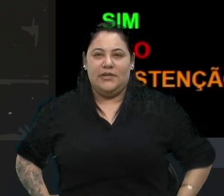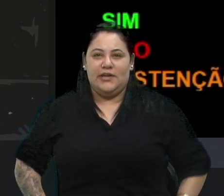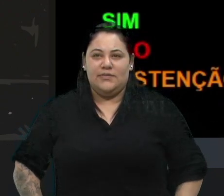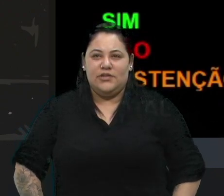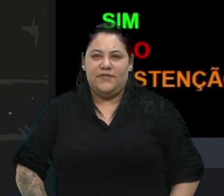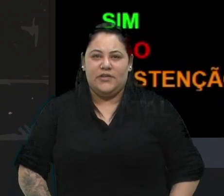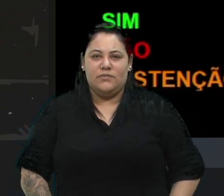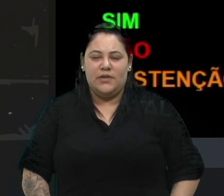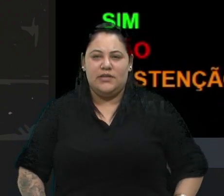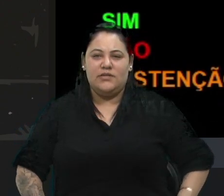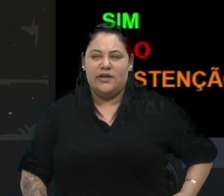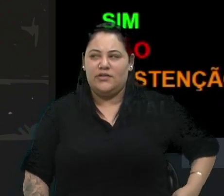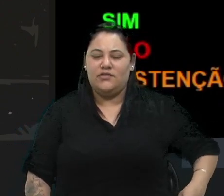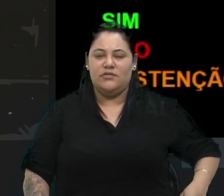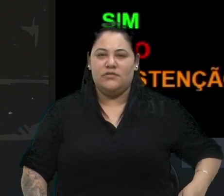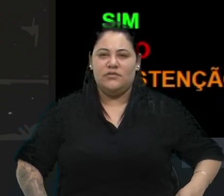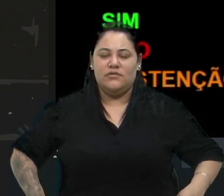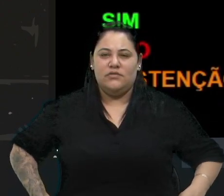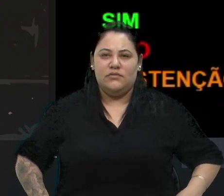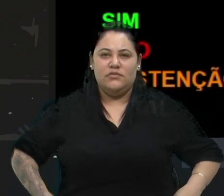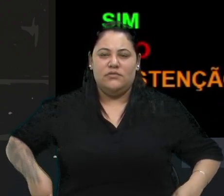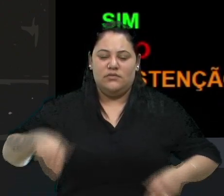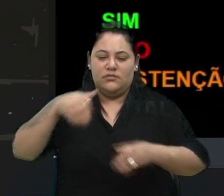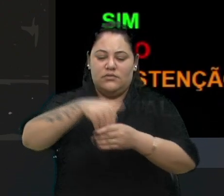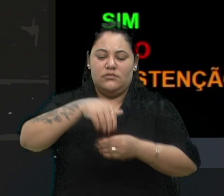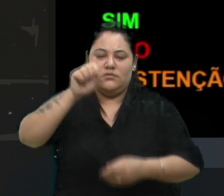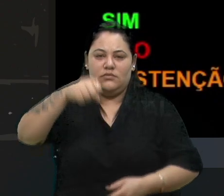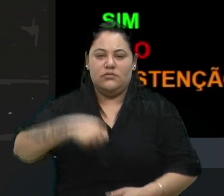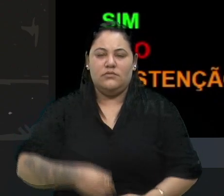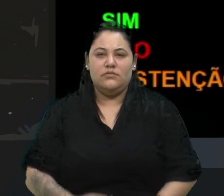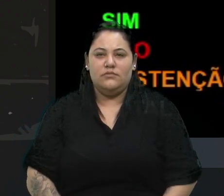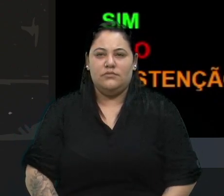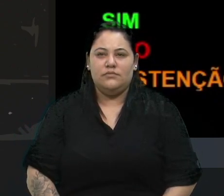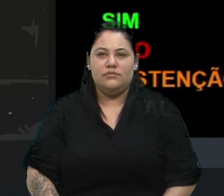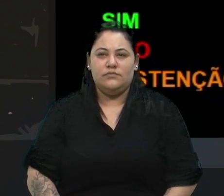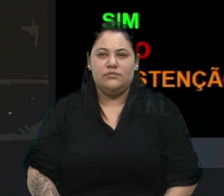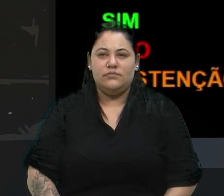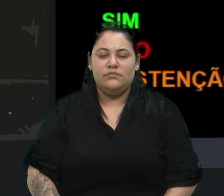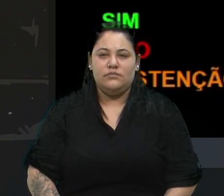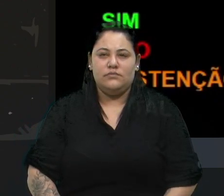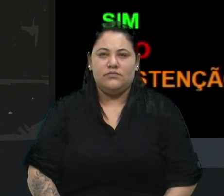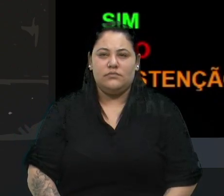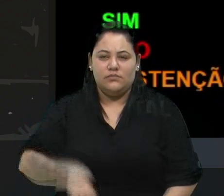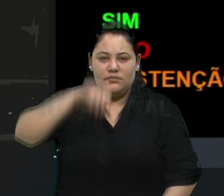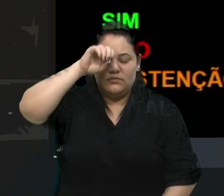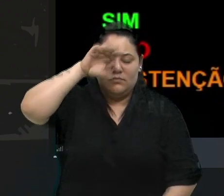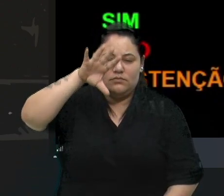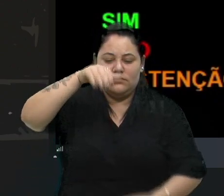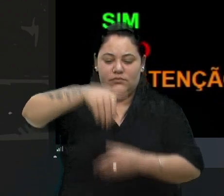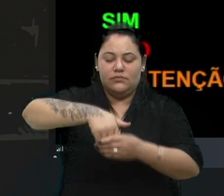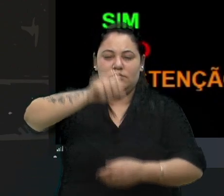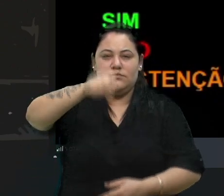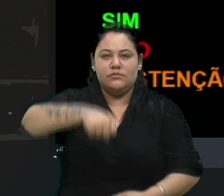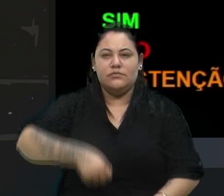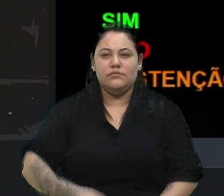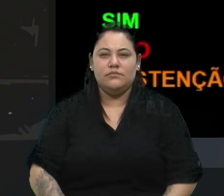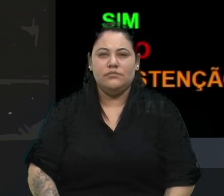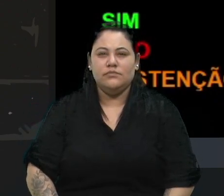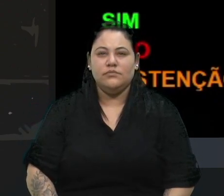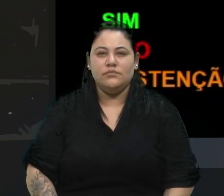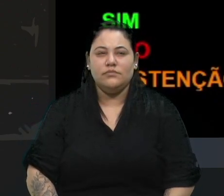Voto sim, senhor presidente. Vereador Cadori vota sim. Vereador Elisandro, como vota? Vota sim.